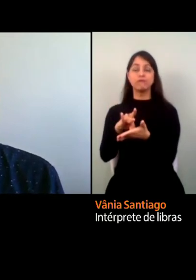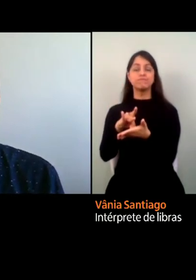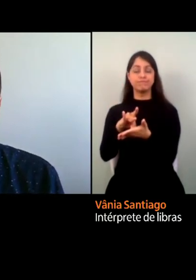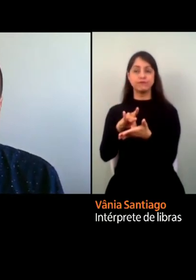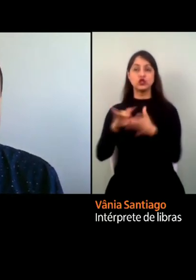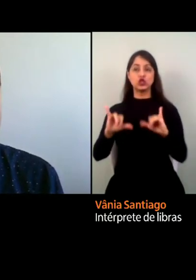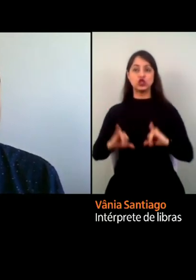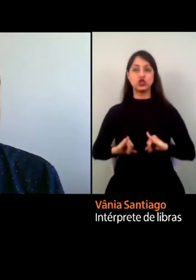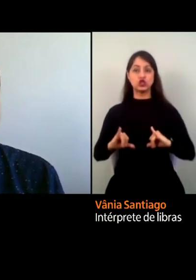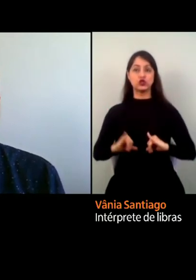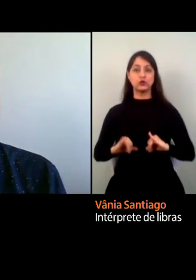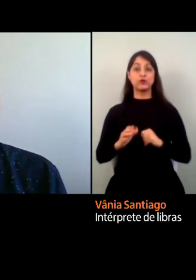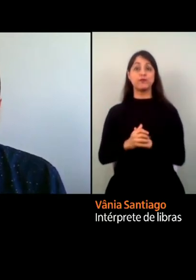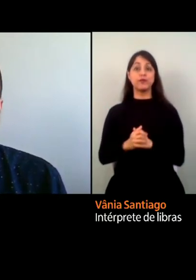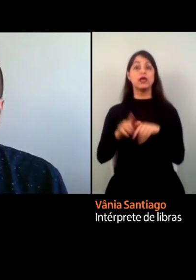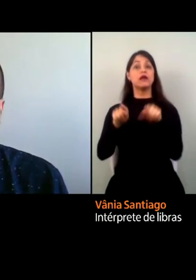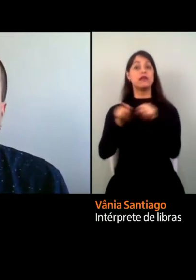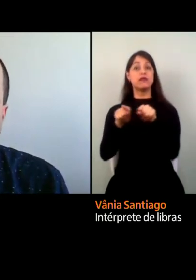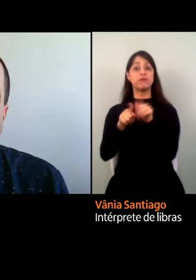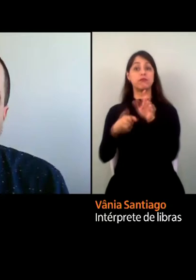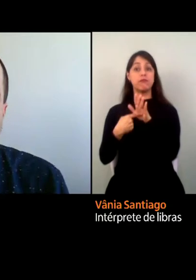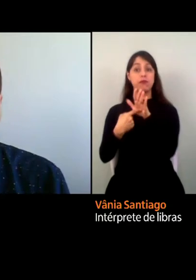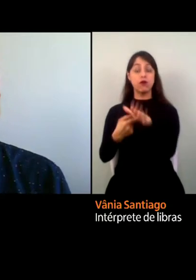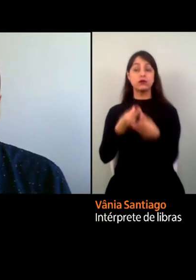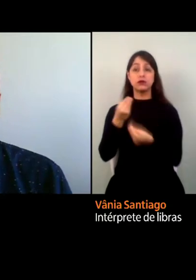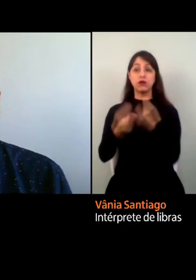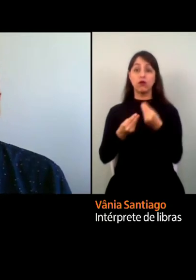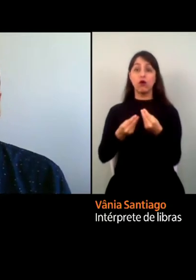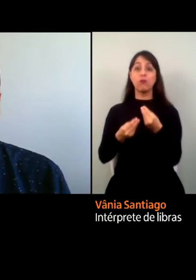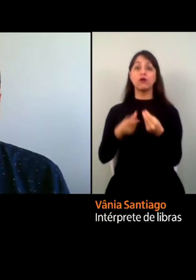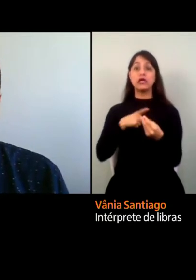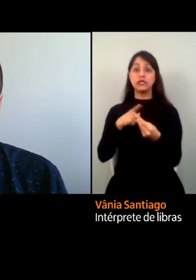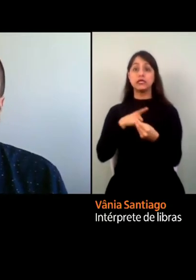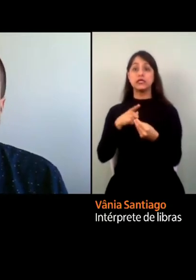e ao ilusionismo. Perfect Film, de